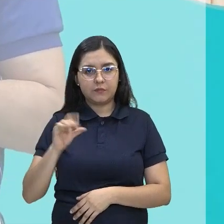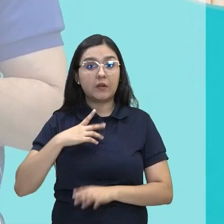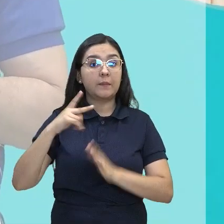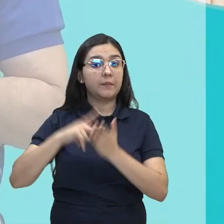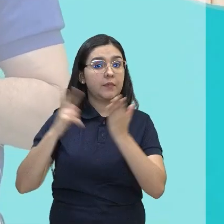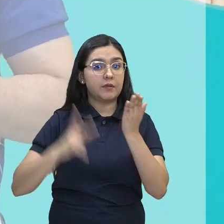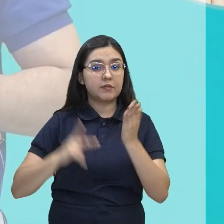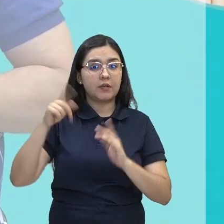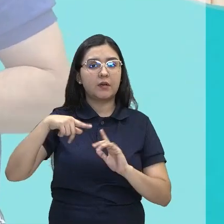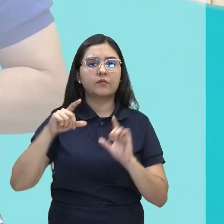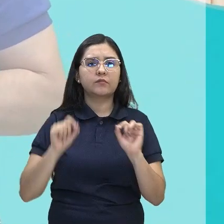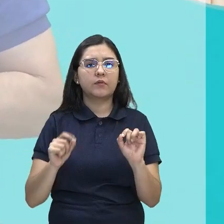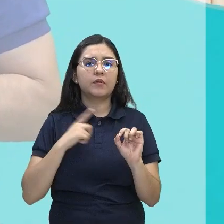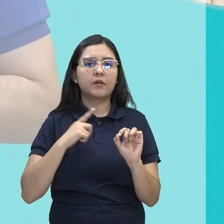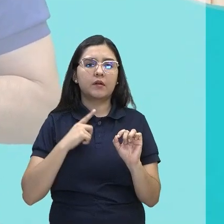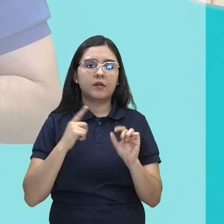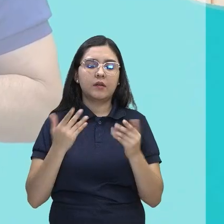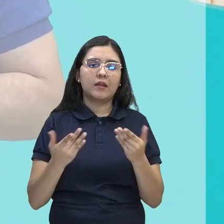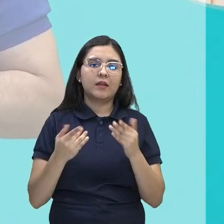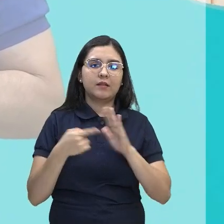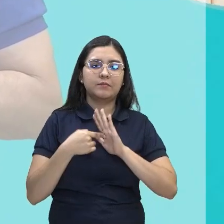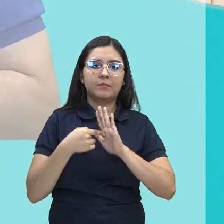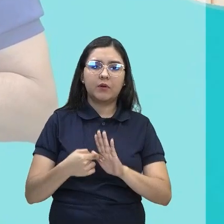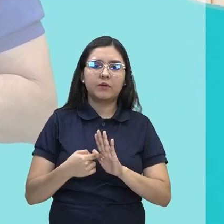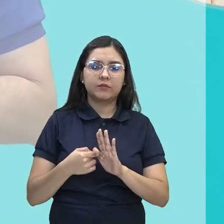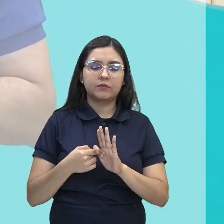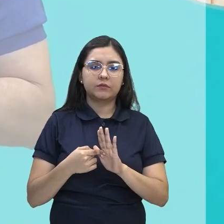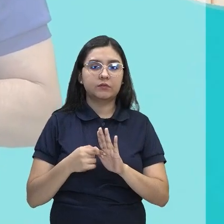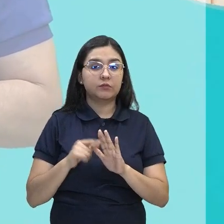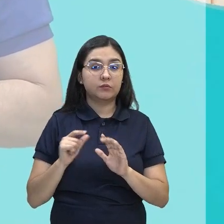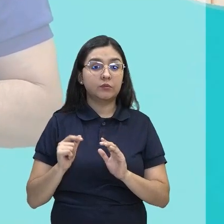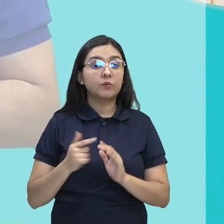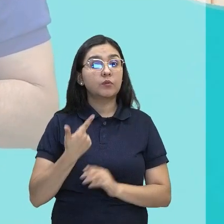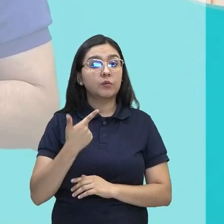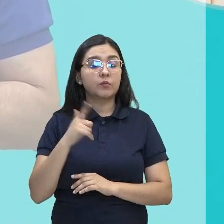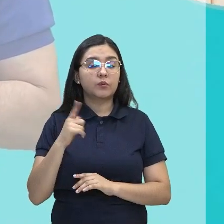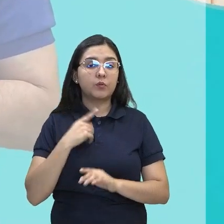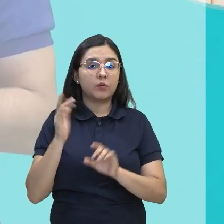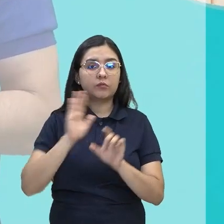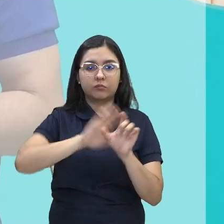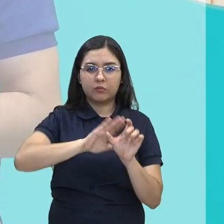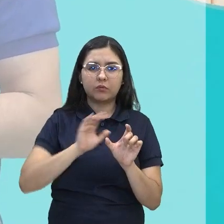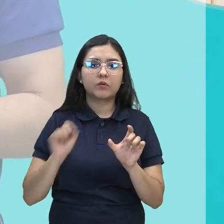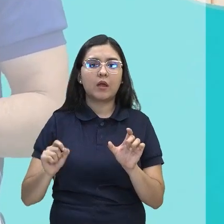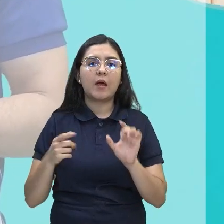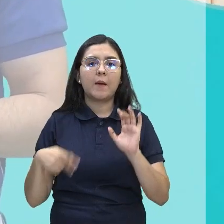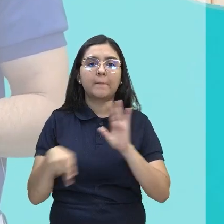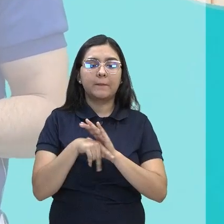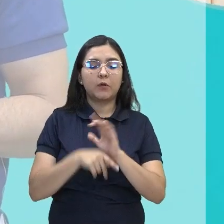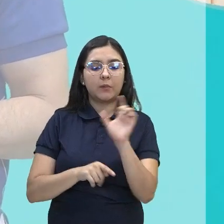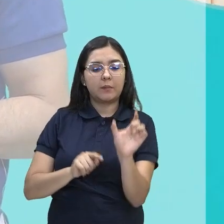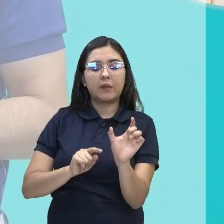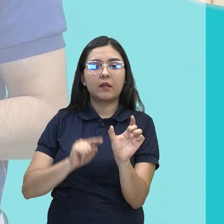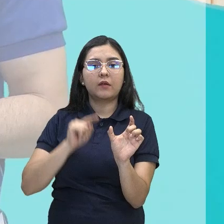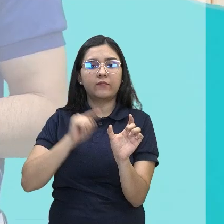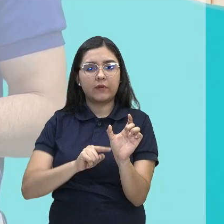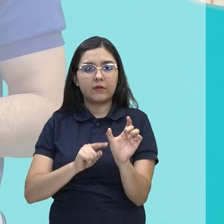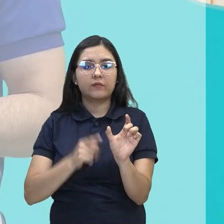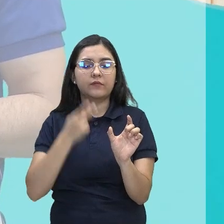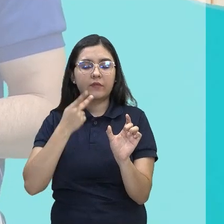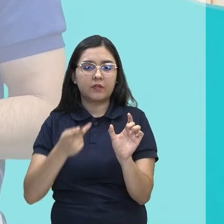conotativo, né, ele posso divagar um pouco mais. No texto denotativo, é a própria palavra, é a própria